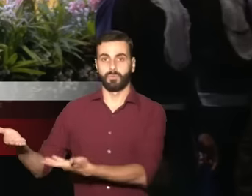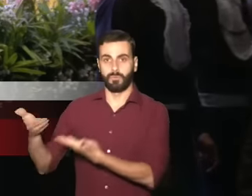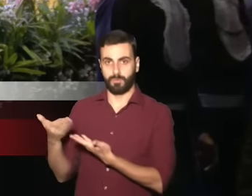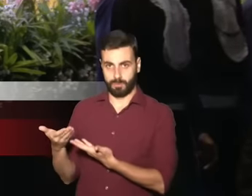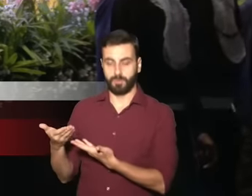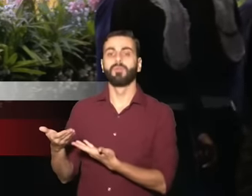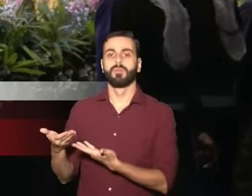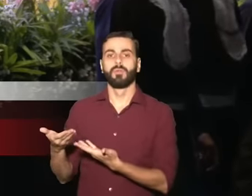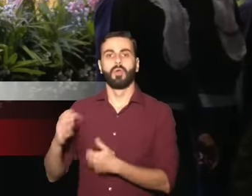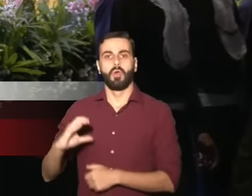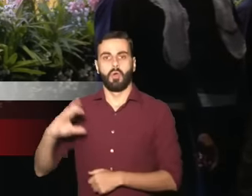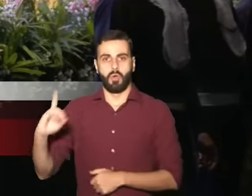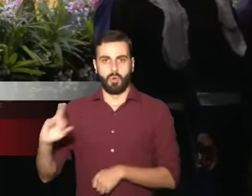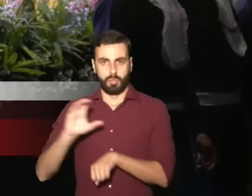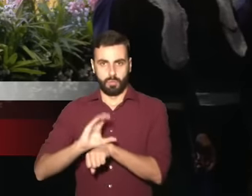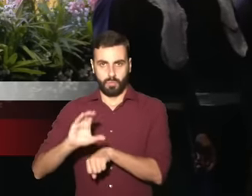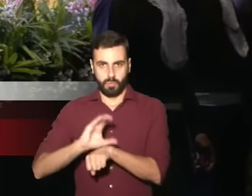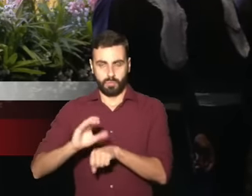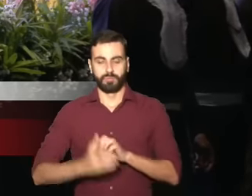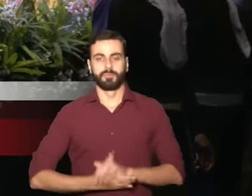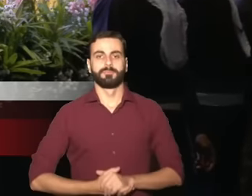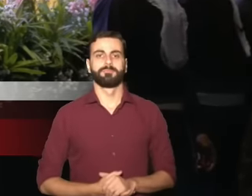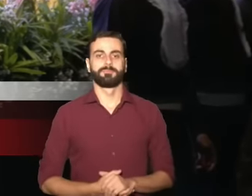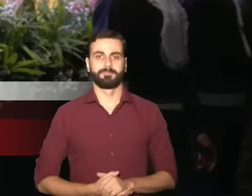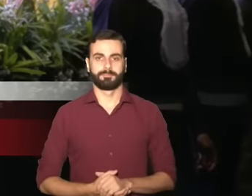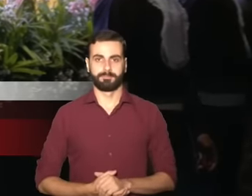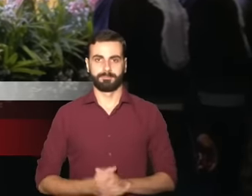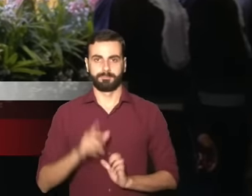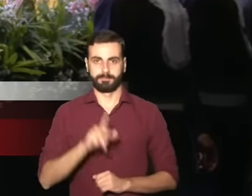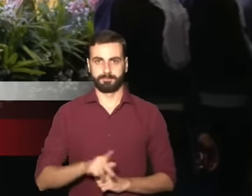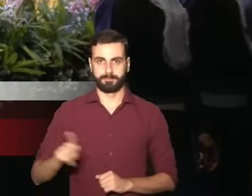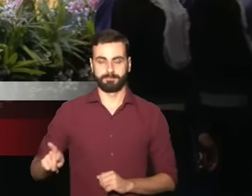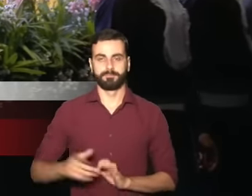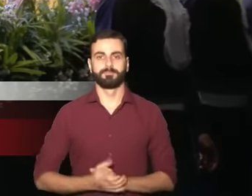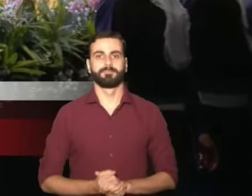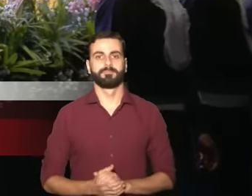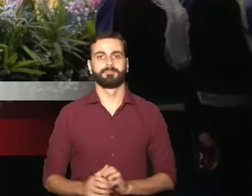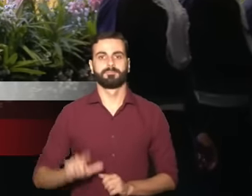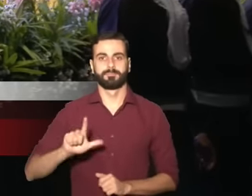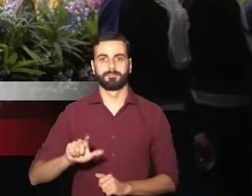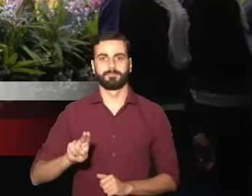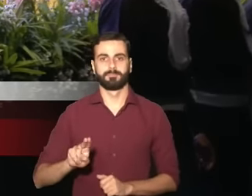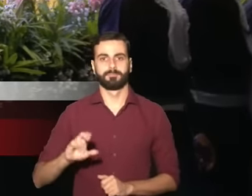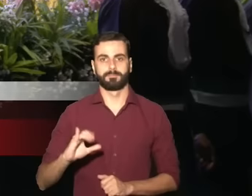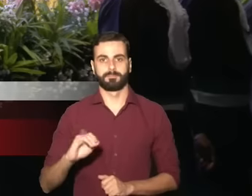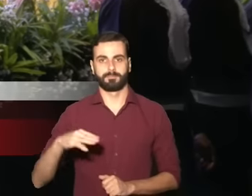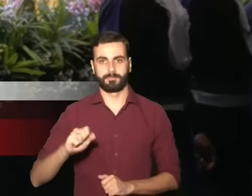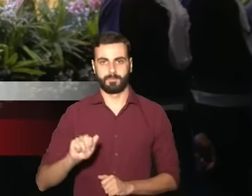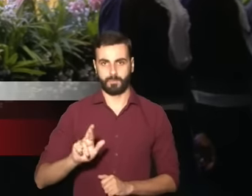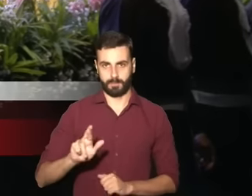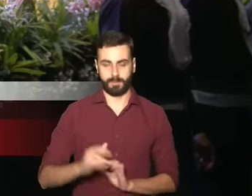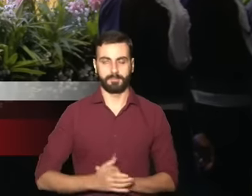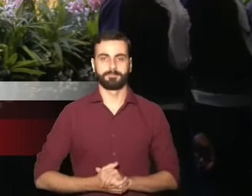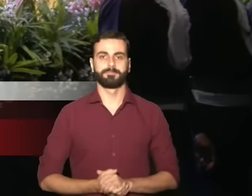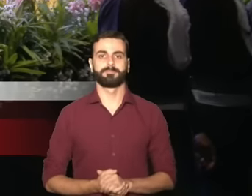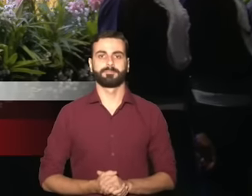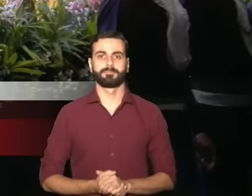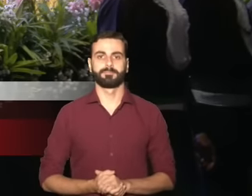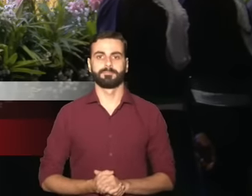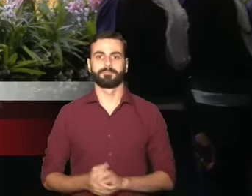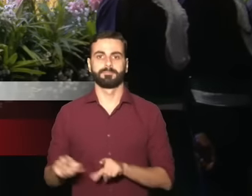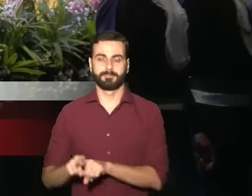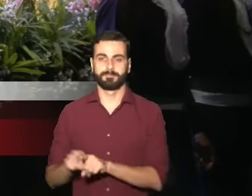Convidamos os coordenadores dos cursos, professora Lucimar Campos da Silva